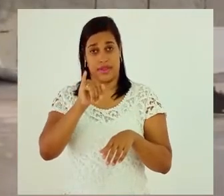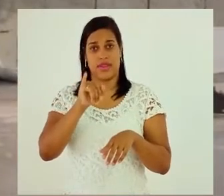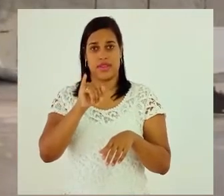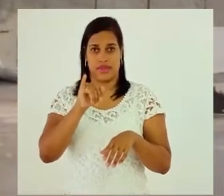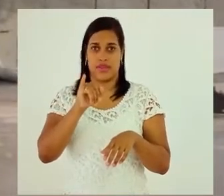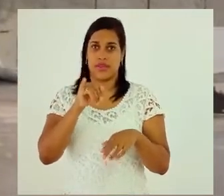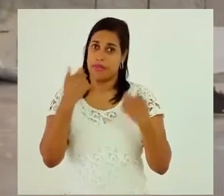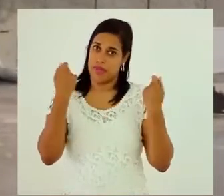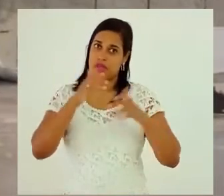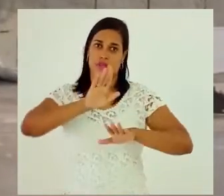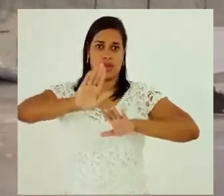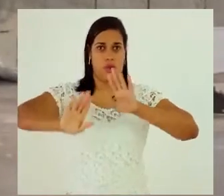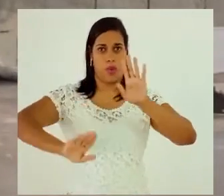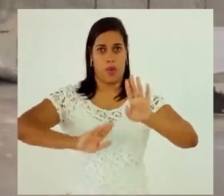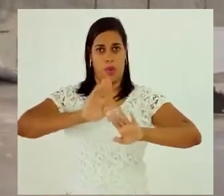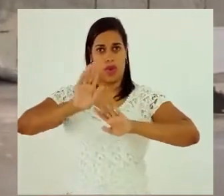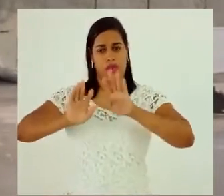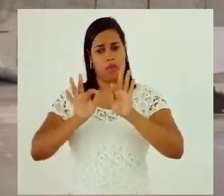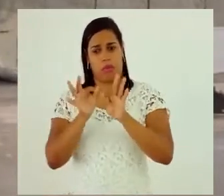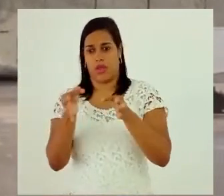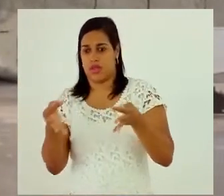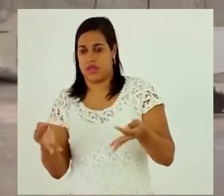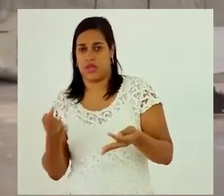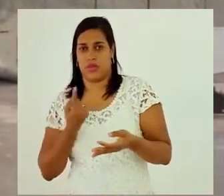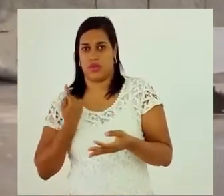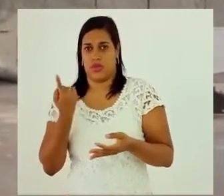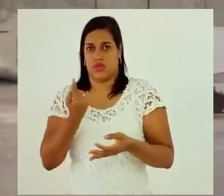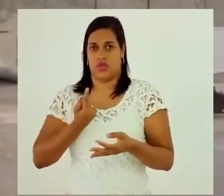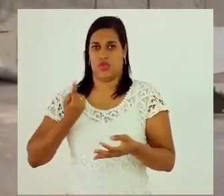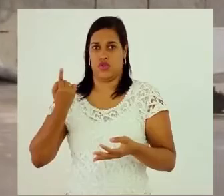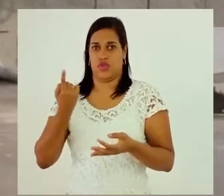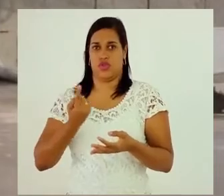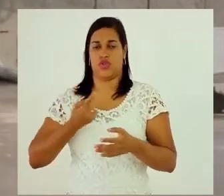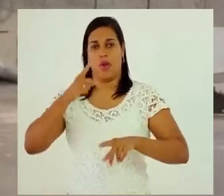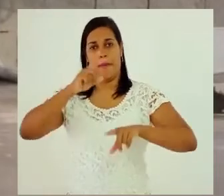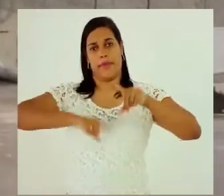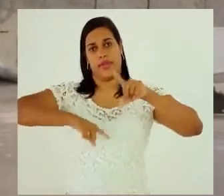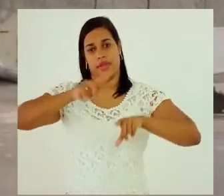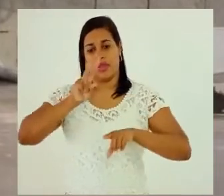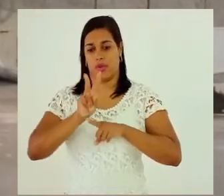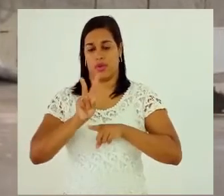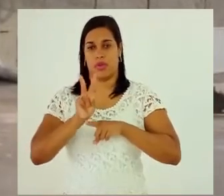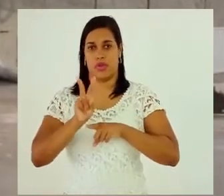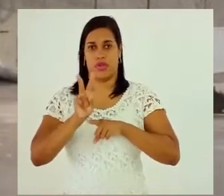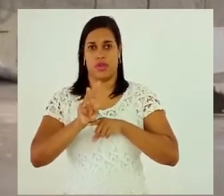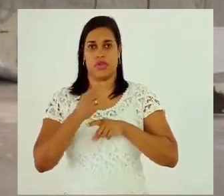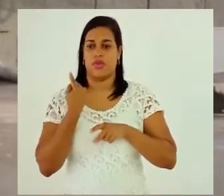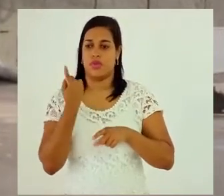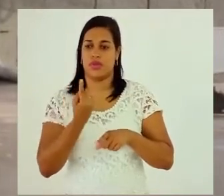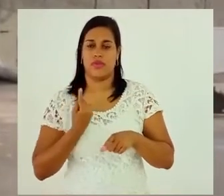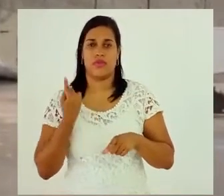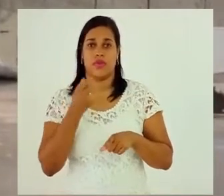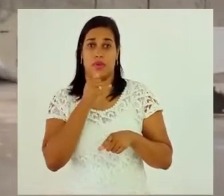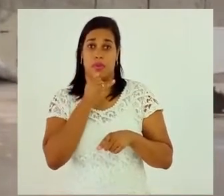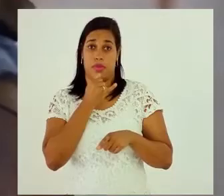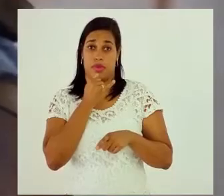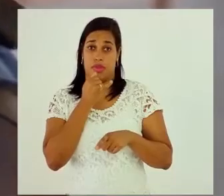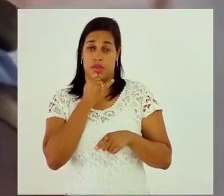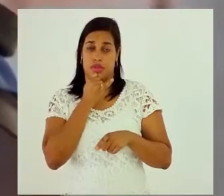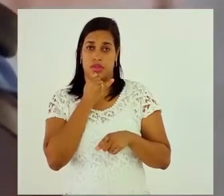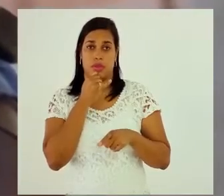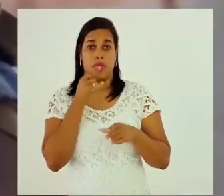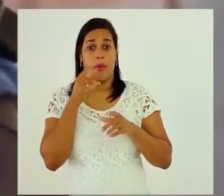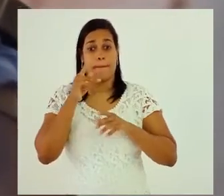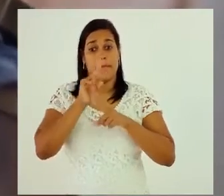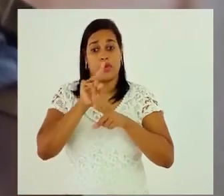vai requerer esse cuidado. Não é simplesmente você fornecer um equipamento de proteção individual. Por exemplo, o protetor auditivo,